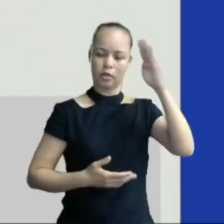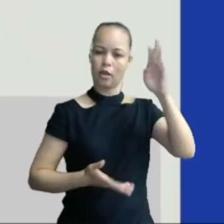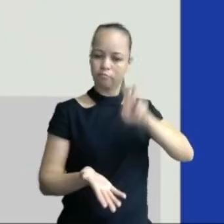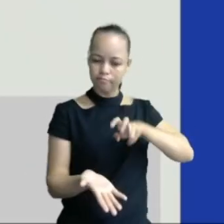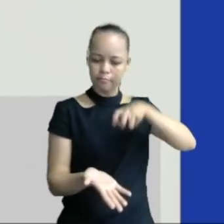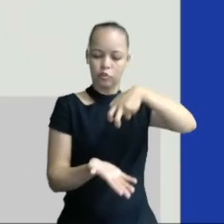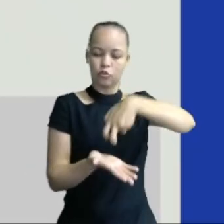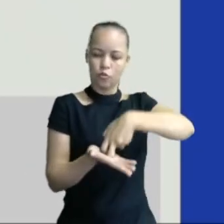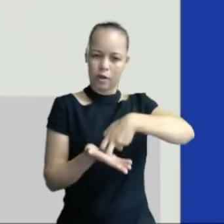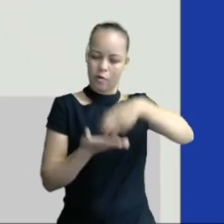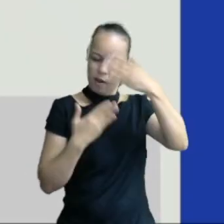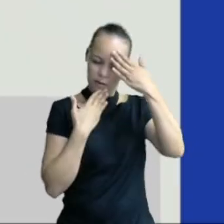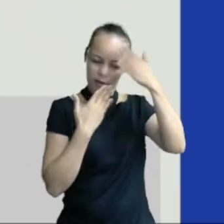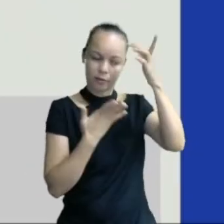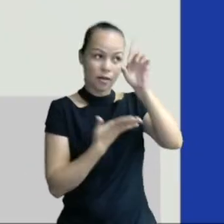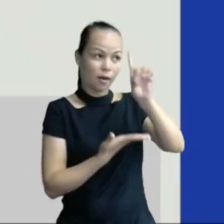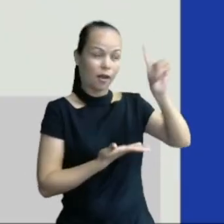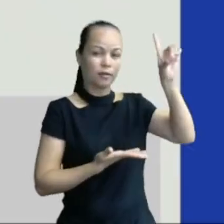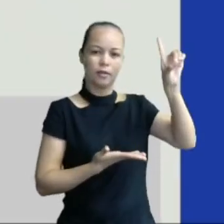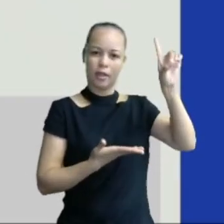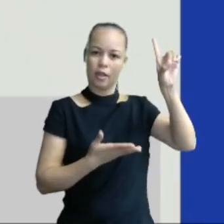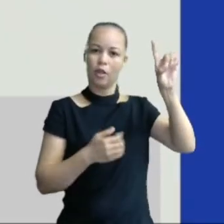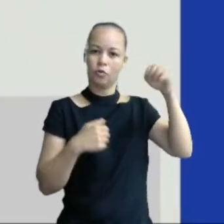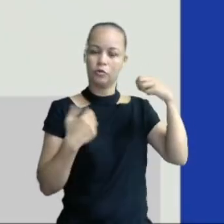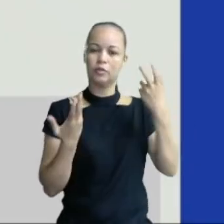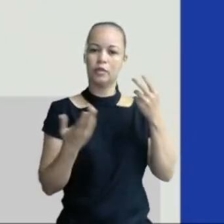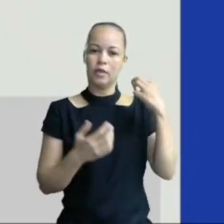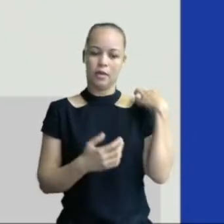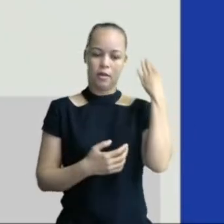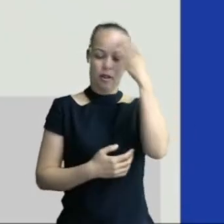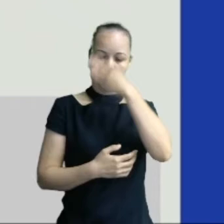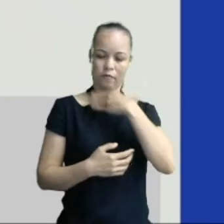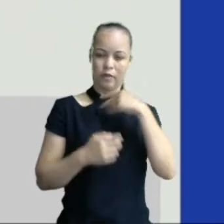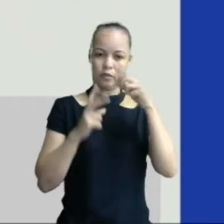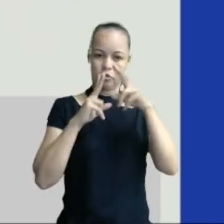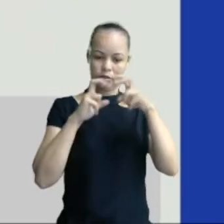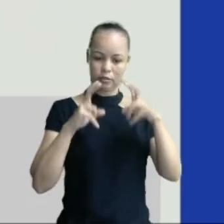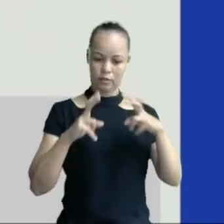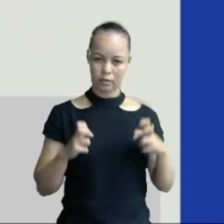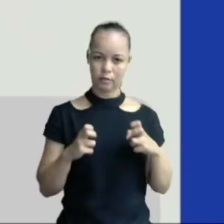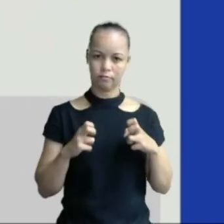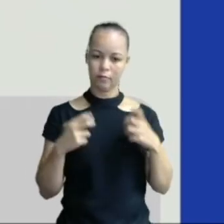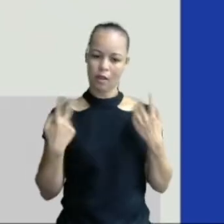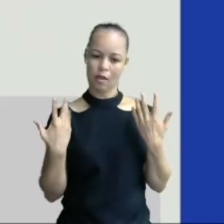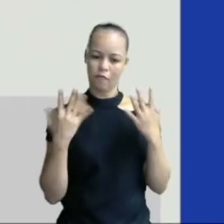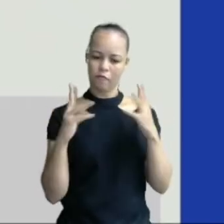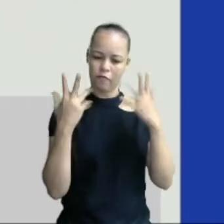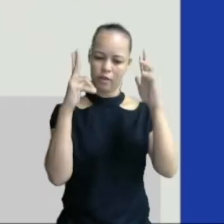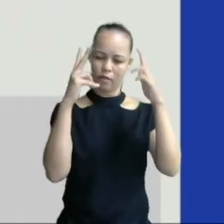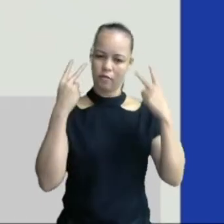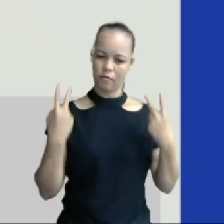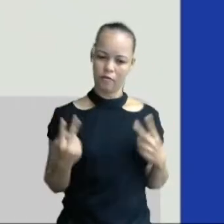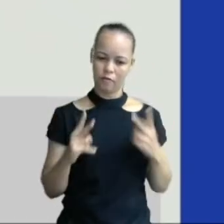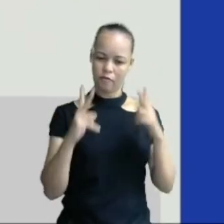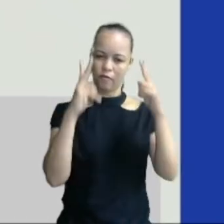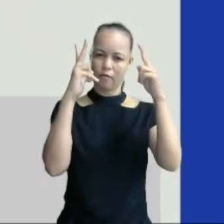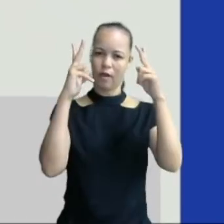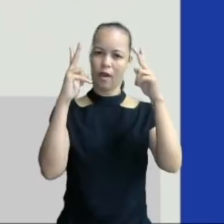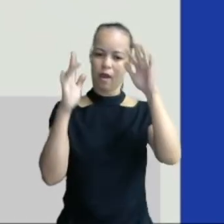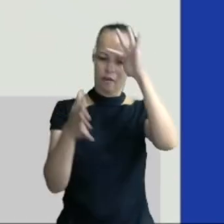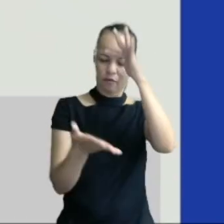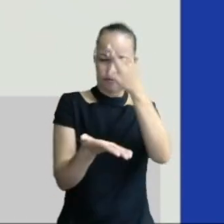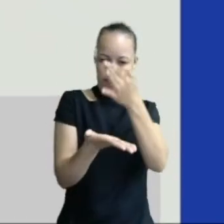Deus e à Virgem de Nazaré e gritaram 3 vezes em alta voz: Viva a fé de Cristo e